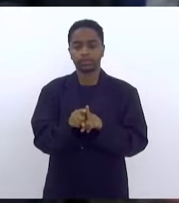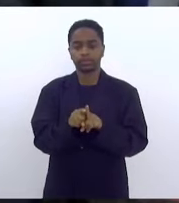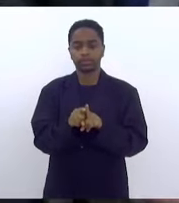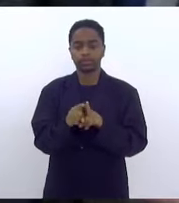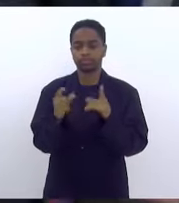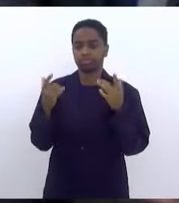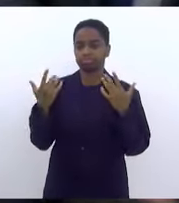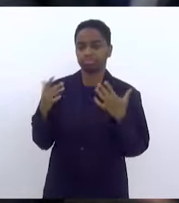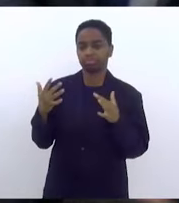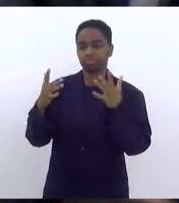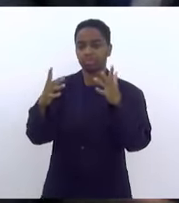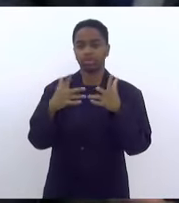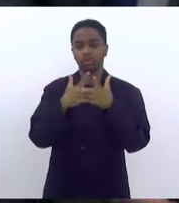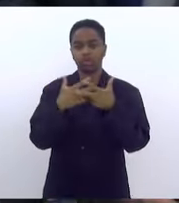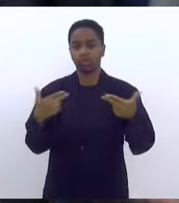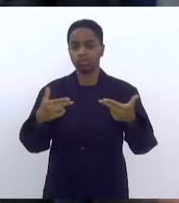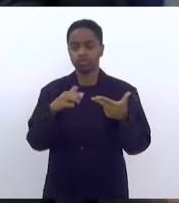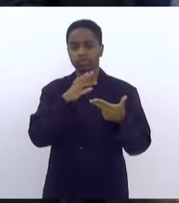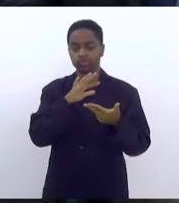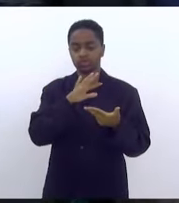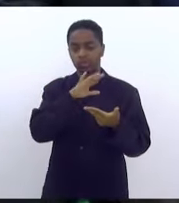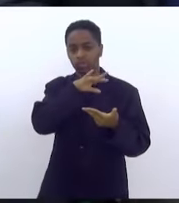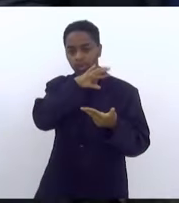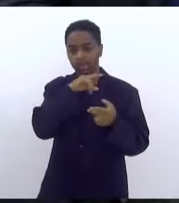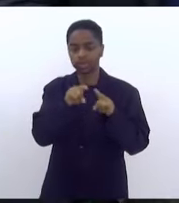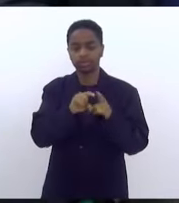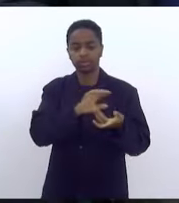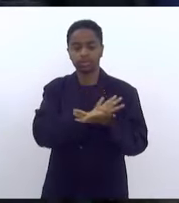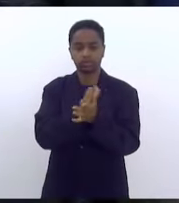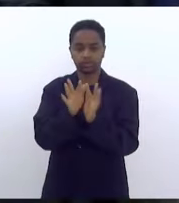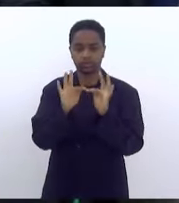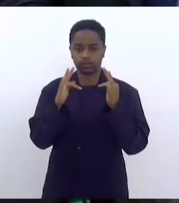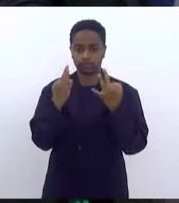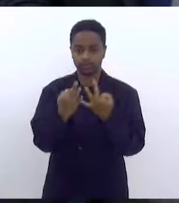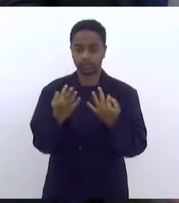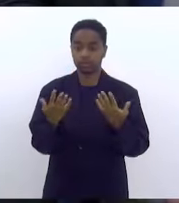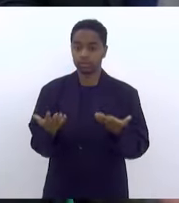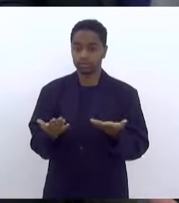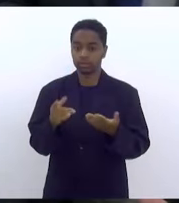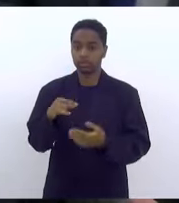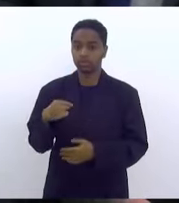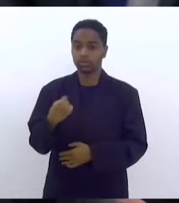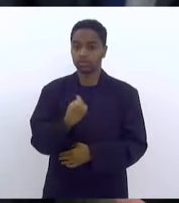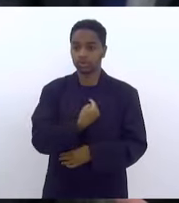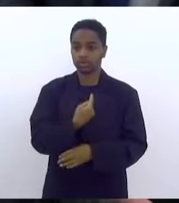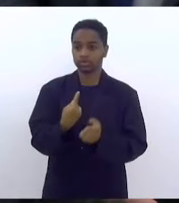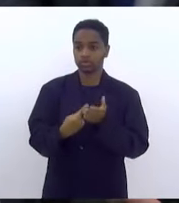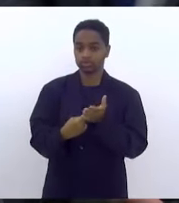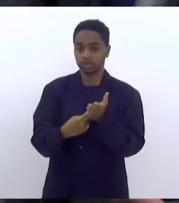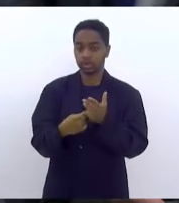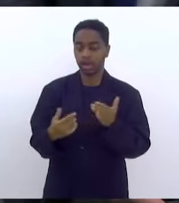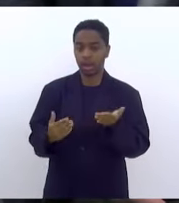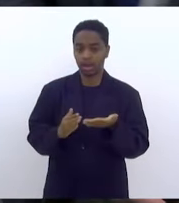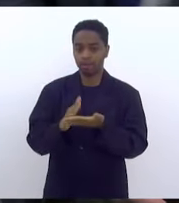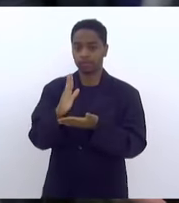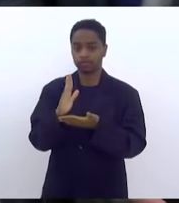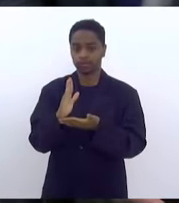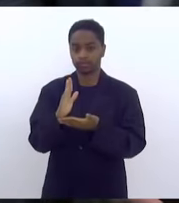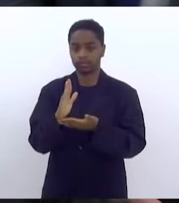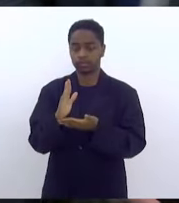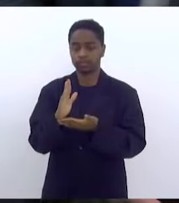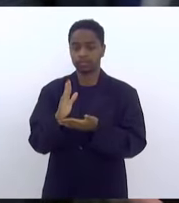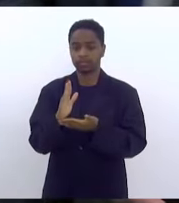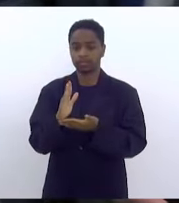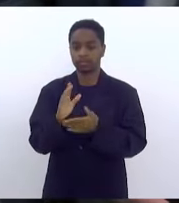exalta tudo que há de pior e destrói as famílias. Então, nós, através de acordo, acabamos aprovando. Os